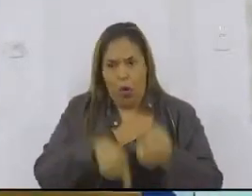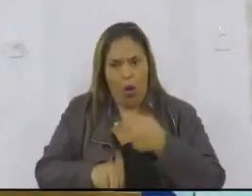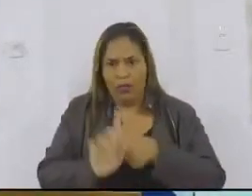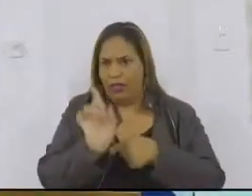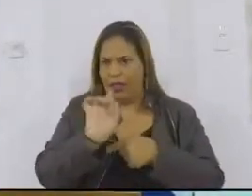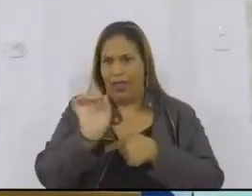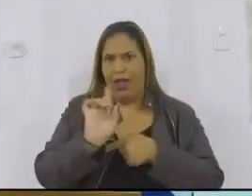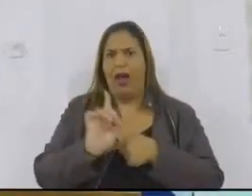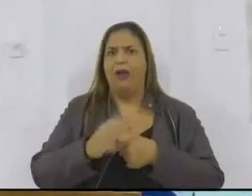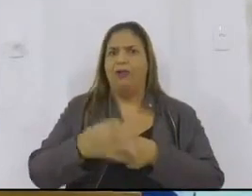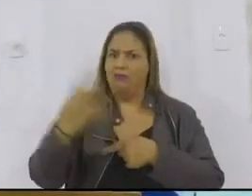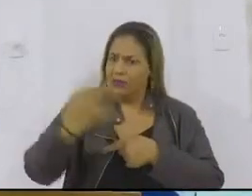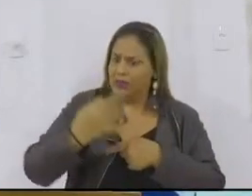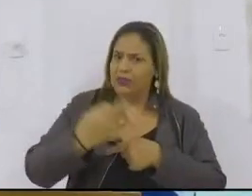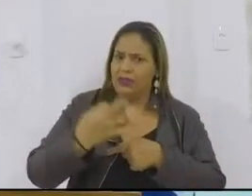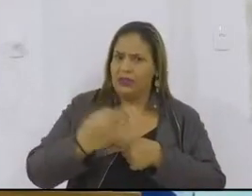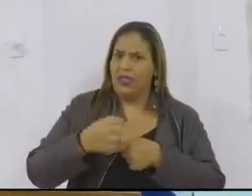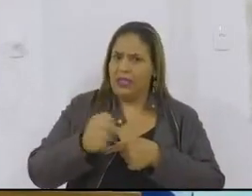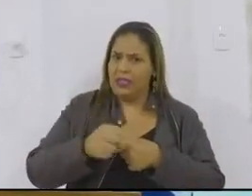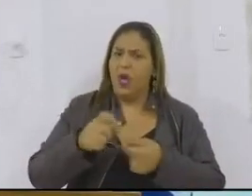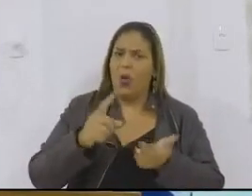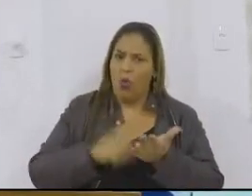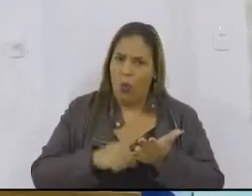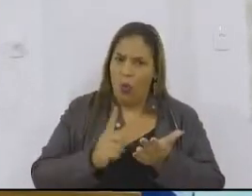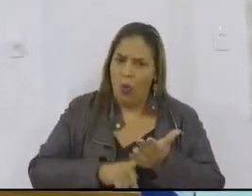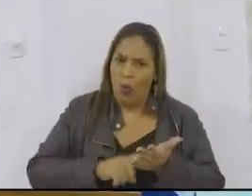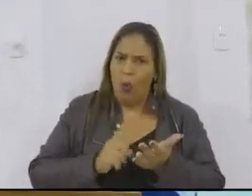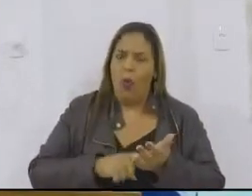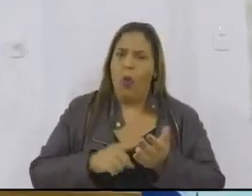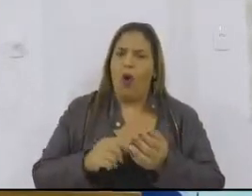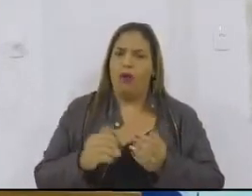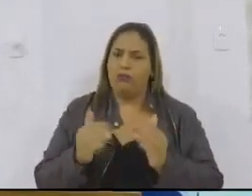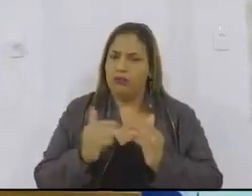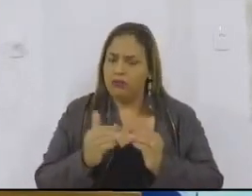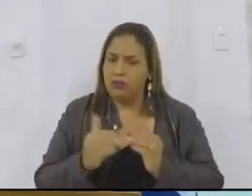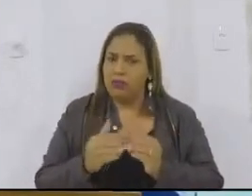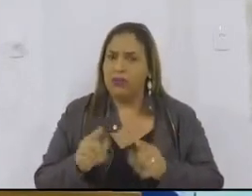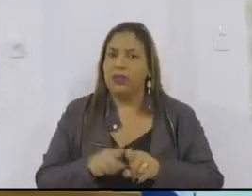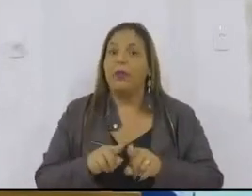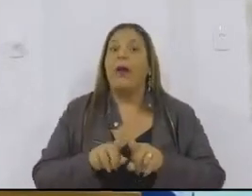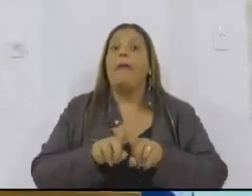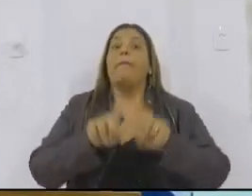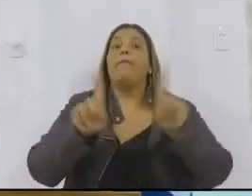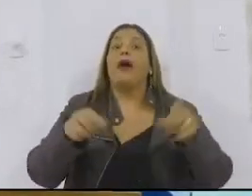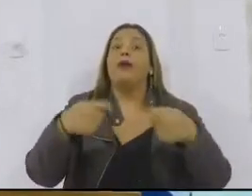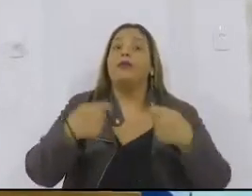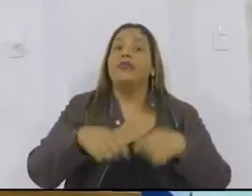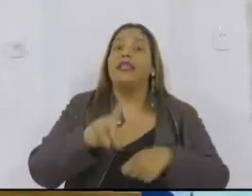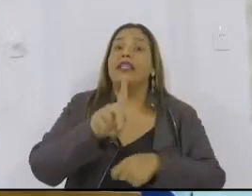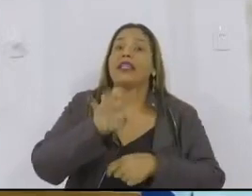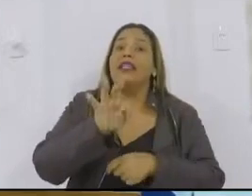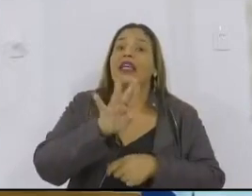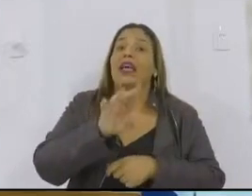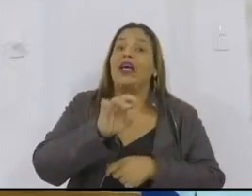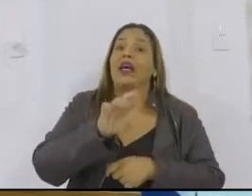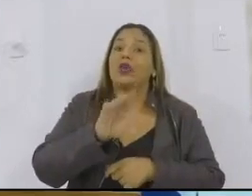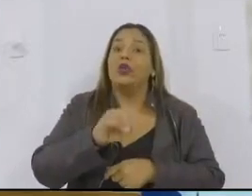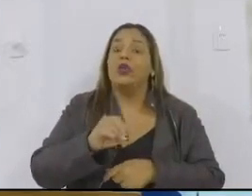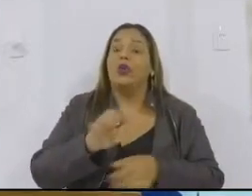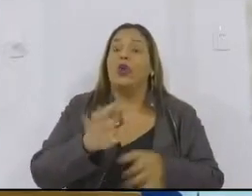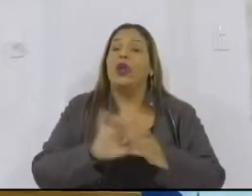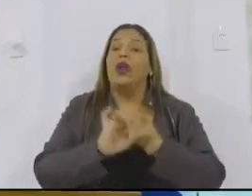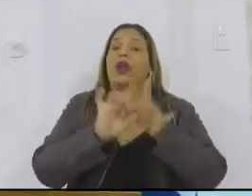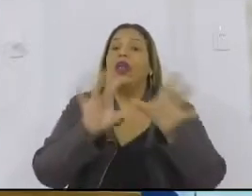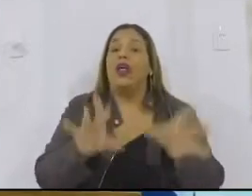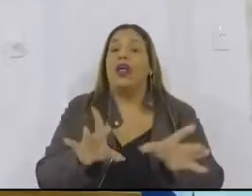de implantar, mas tem que ter legalizada pelo DETRO, que é um órgão fiscalizador, né? É a Secretaria de Transporte do Estado que autoriza fazer